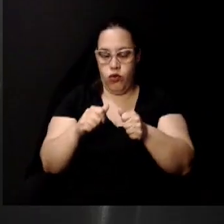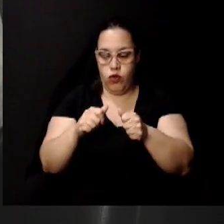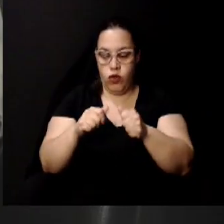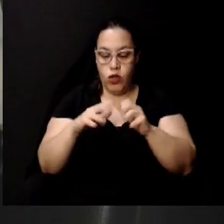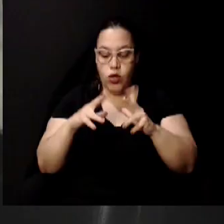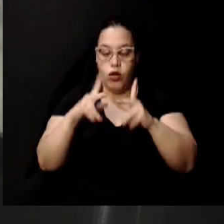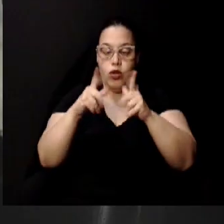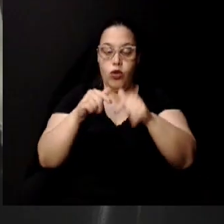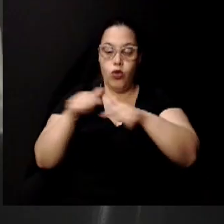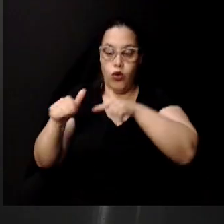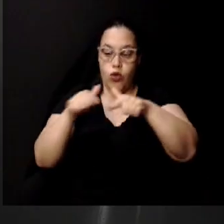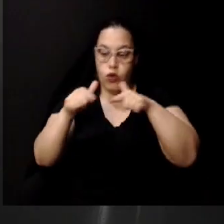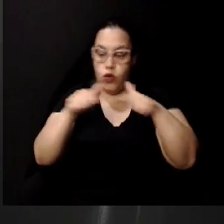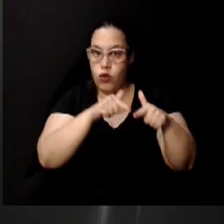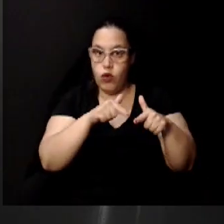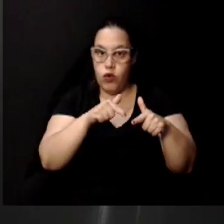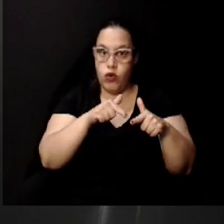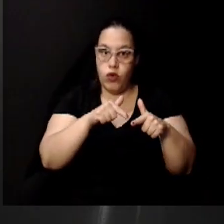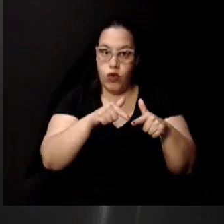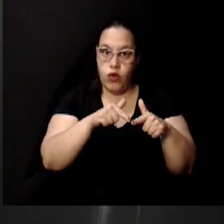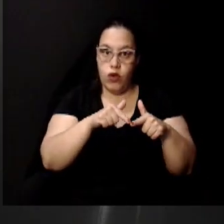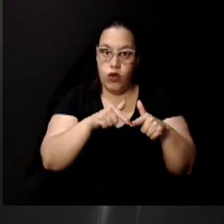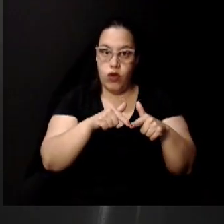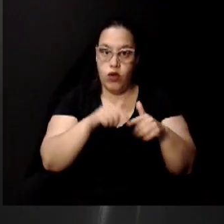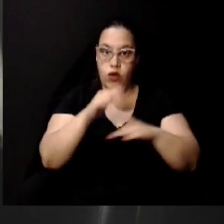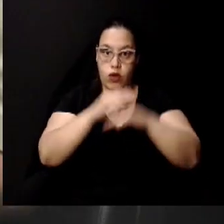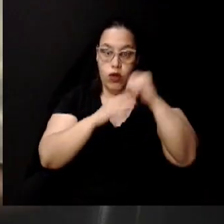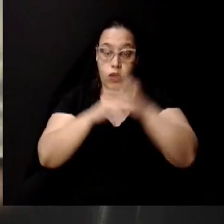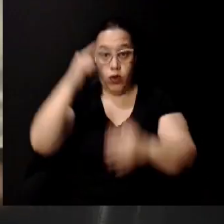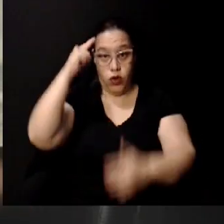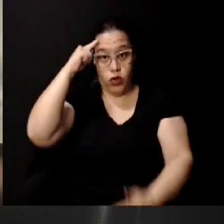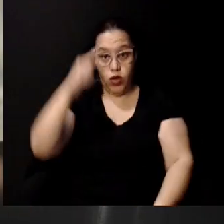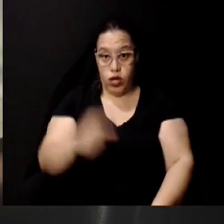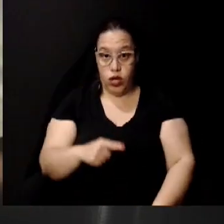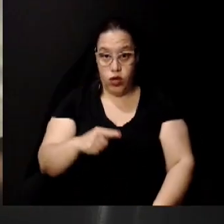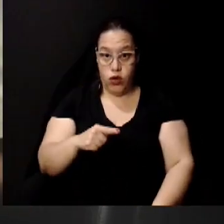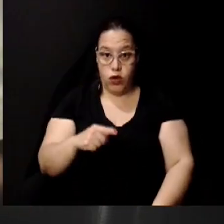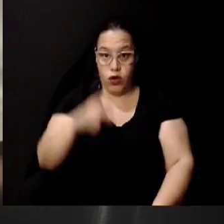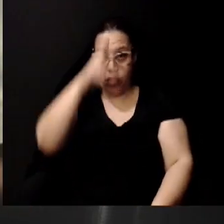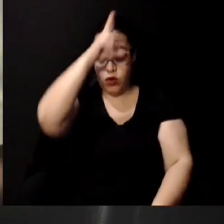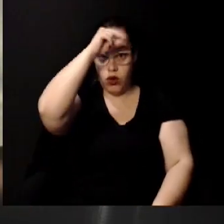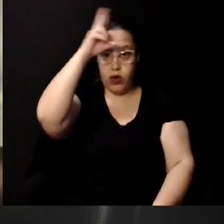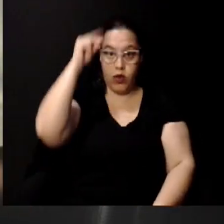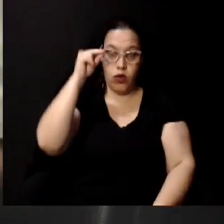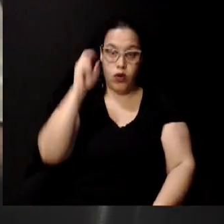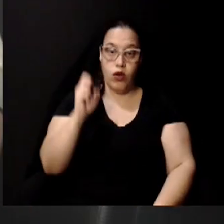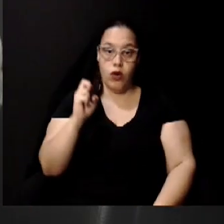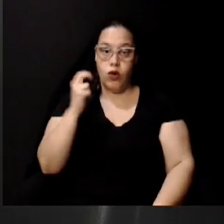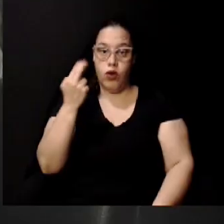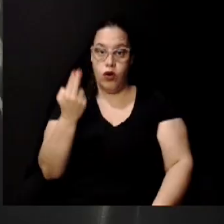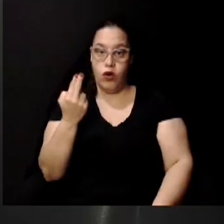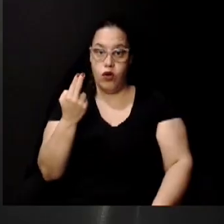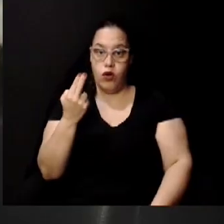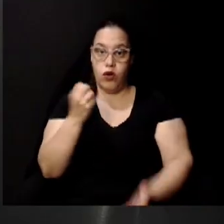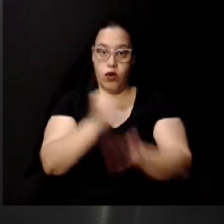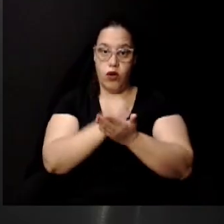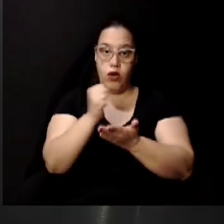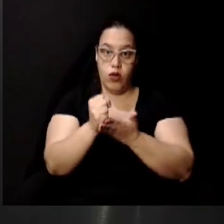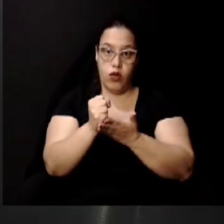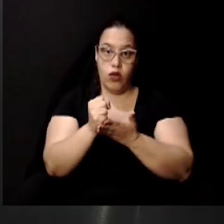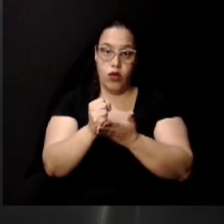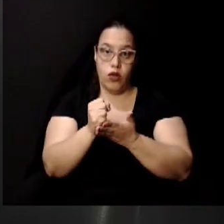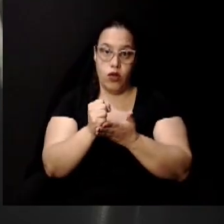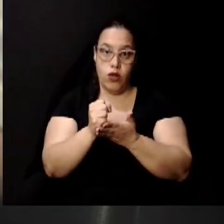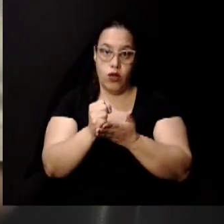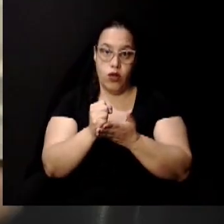trabalhadores, seja aqueles que prestam serviço direto para a prefeitura, seja naqueles que prestam serviço para a prefeitura ou para o Poder